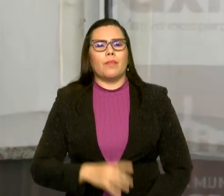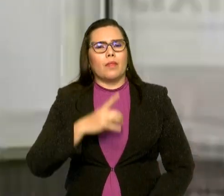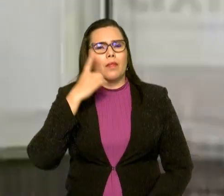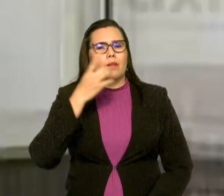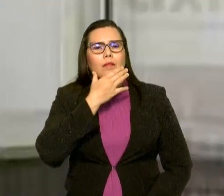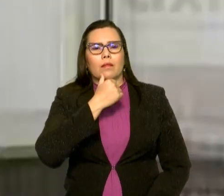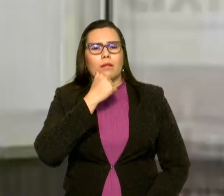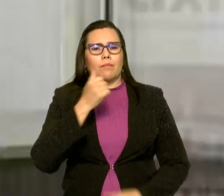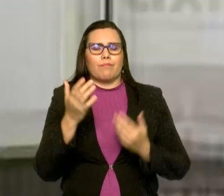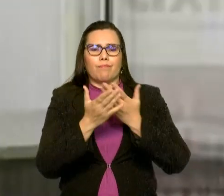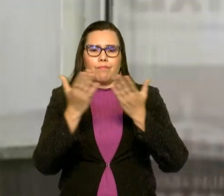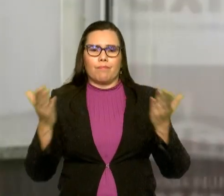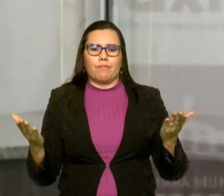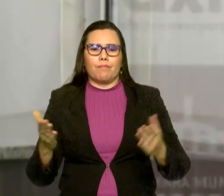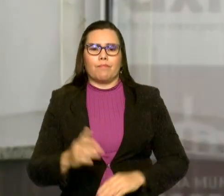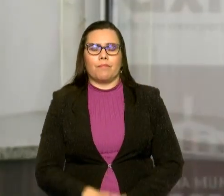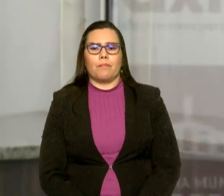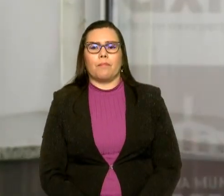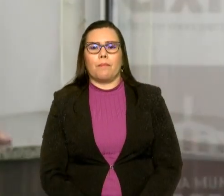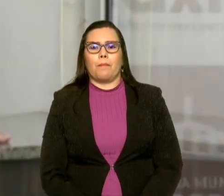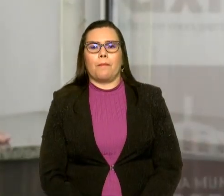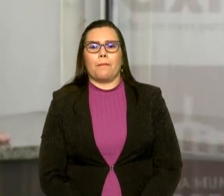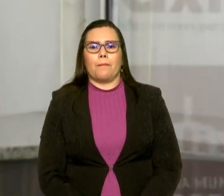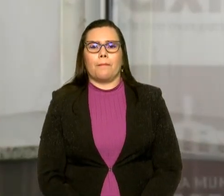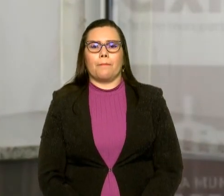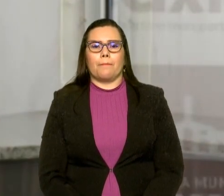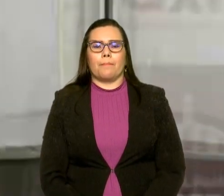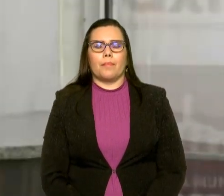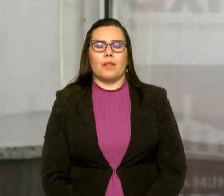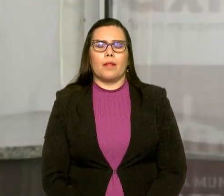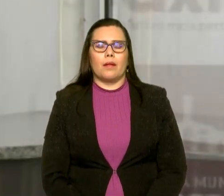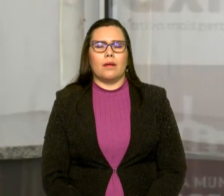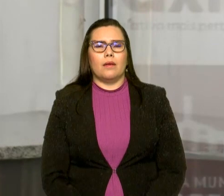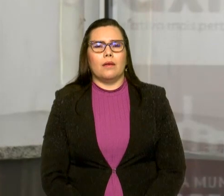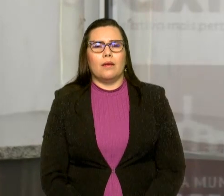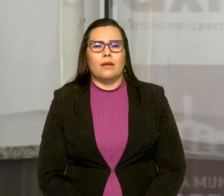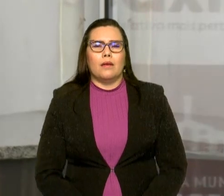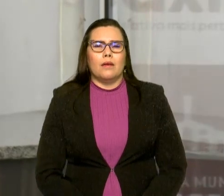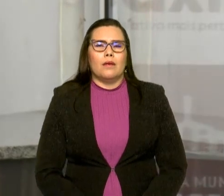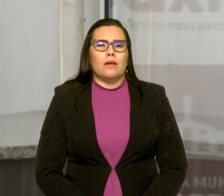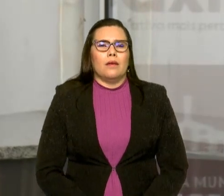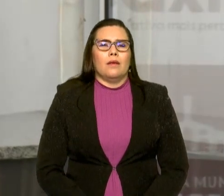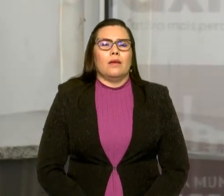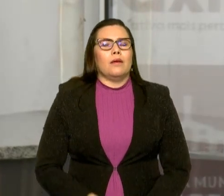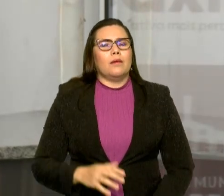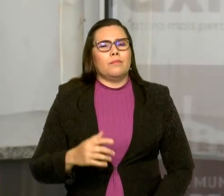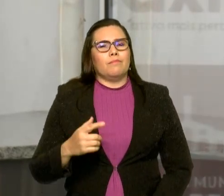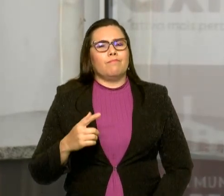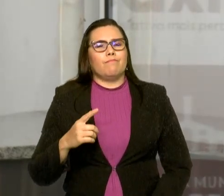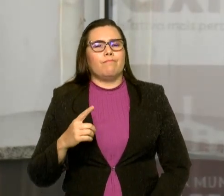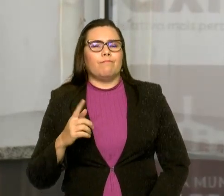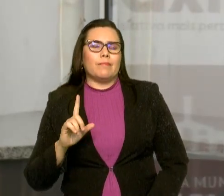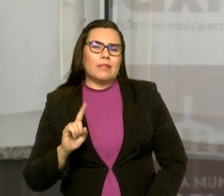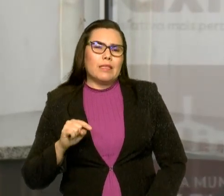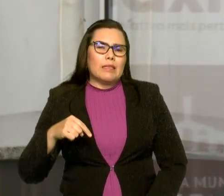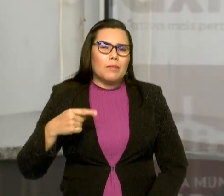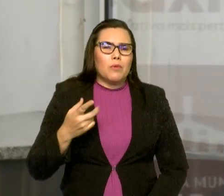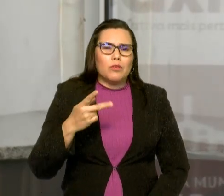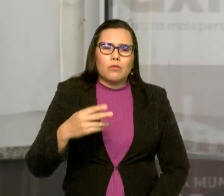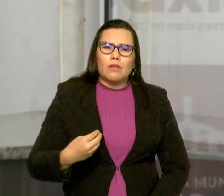deputados, chega um momento da vida que você tem um pouco de história para contar. E foi de